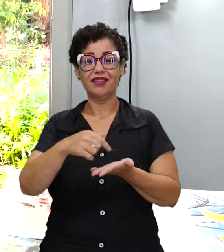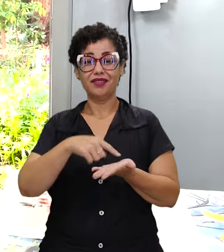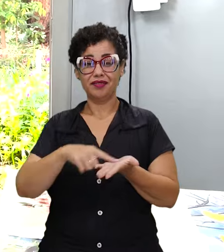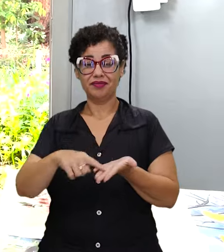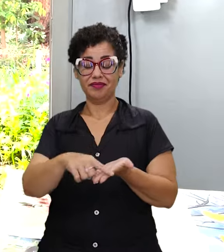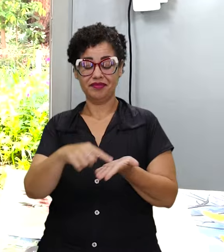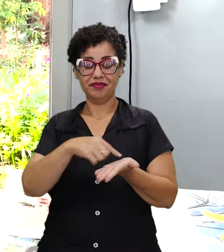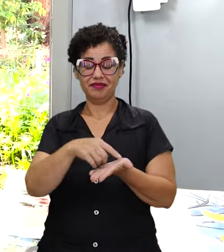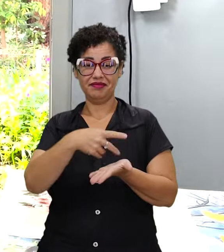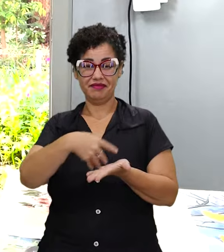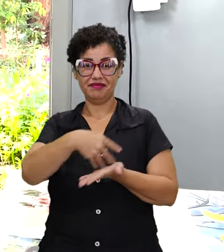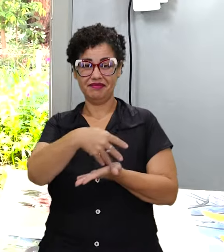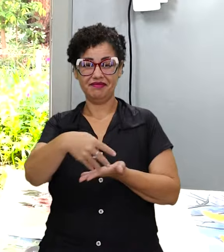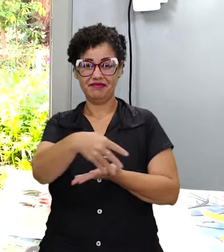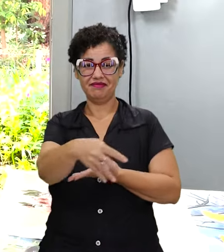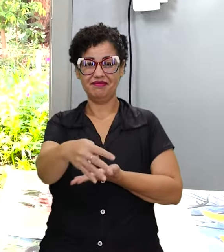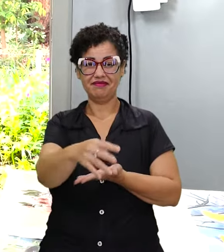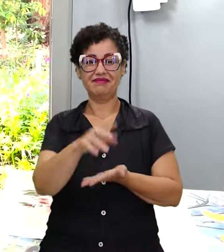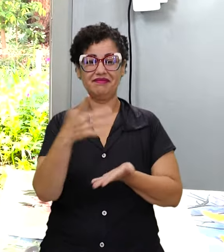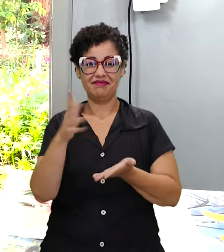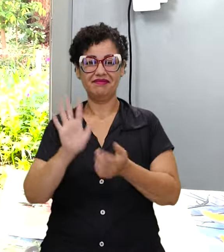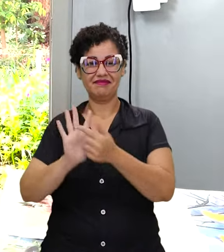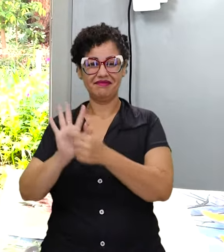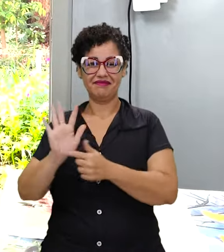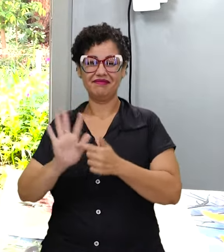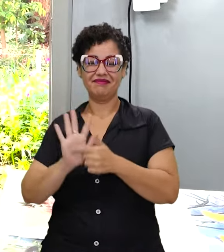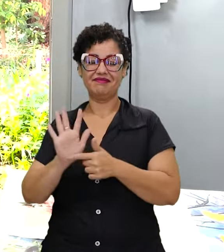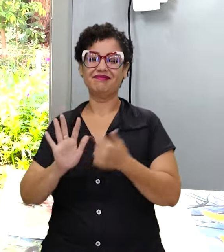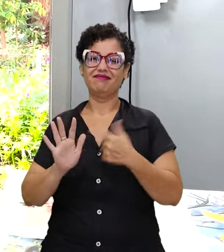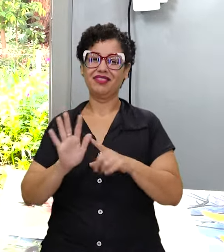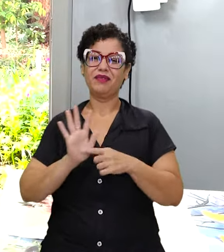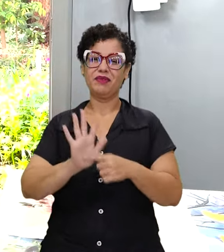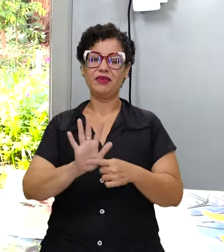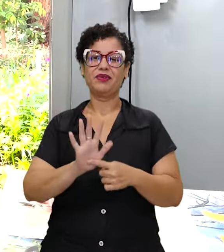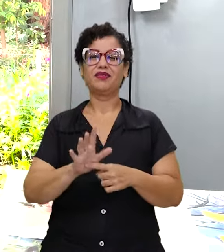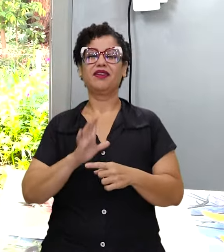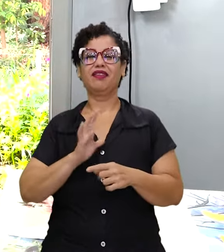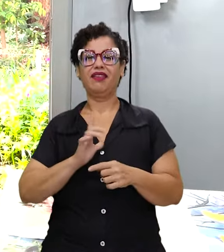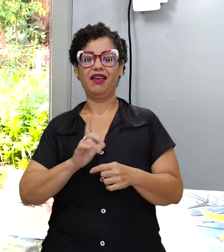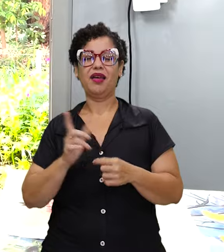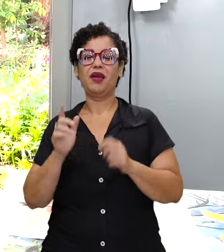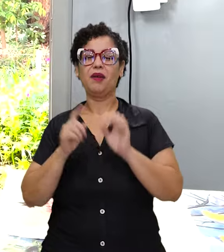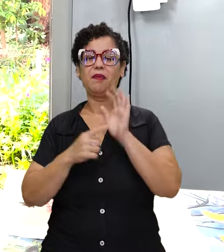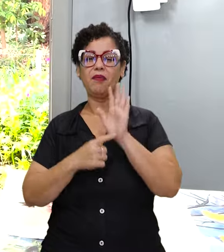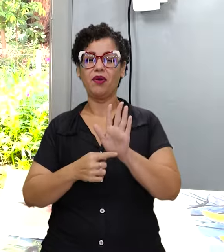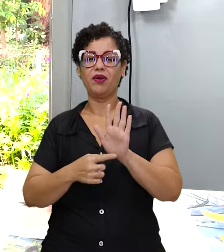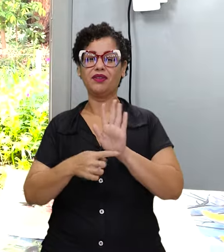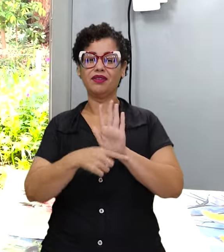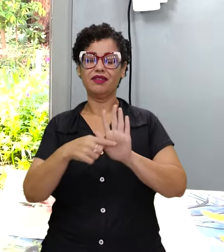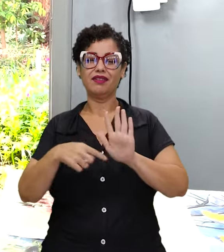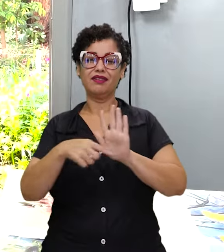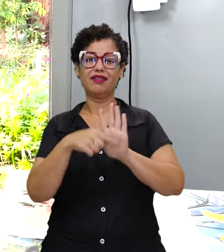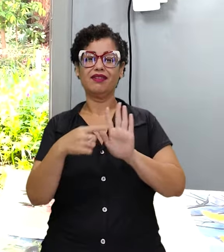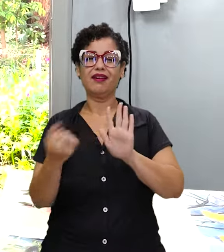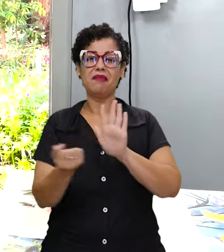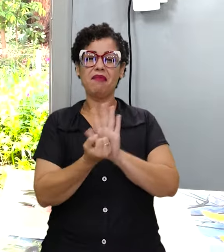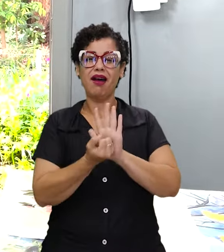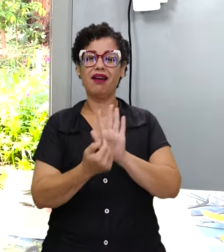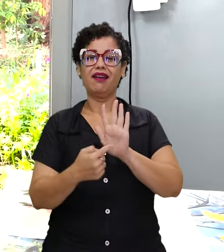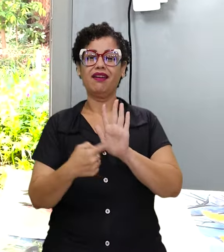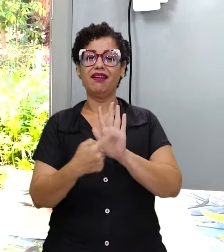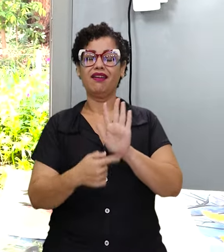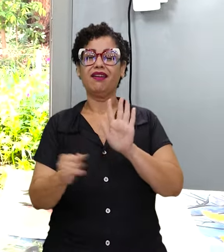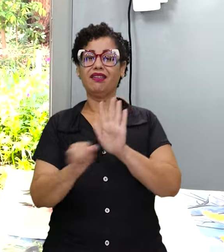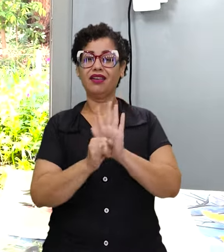mãos que eu já mencionei para vocês. Aqui eu trago essas linhas como marca, como identidade